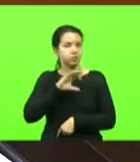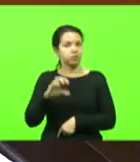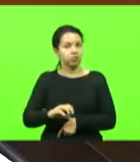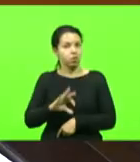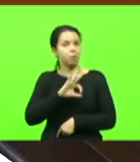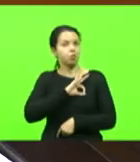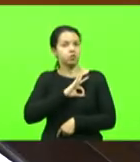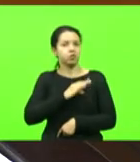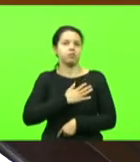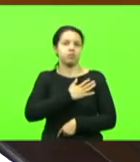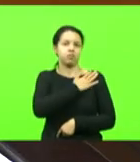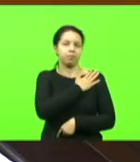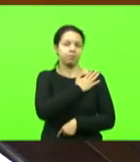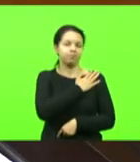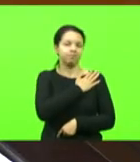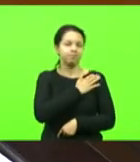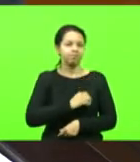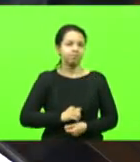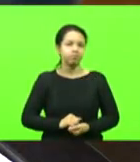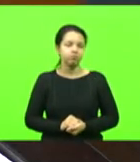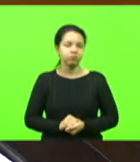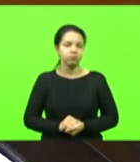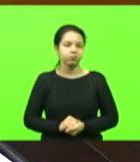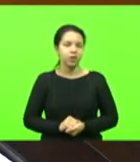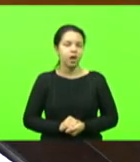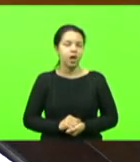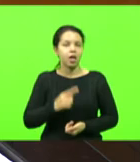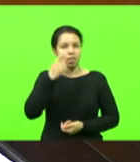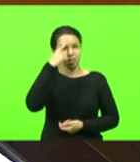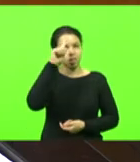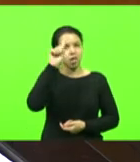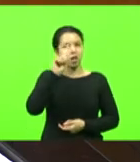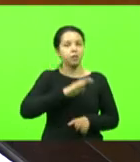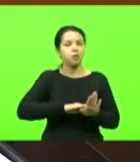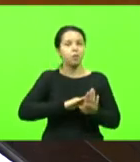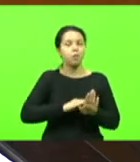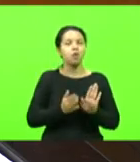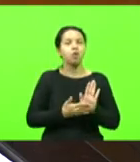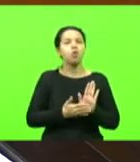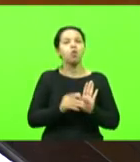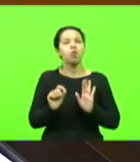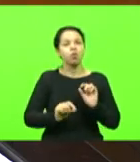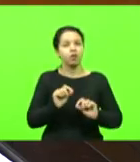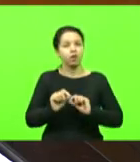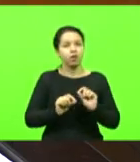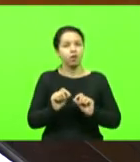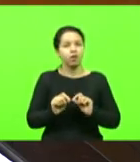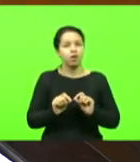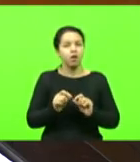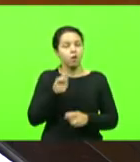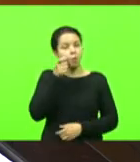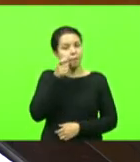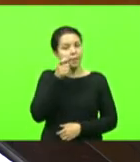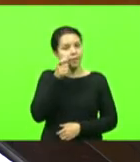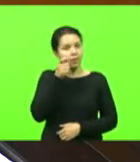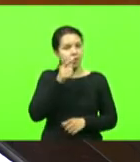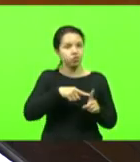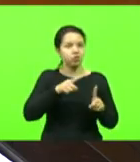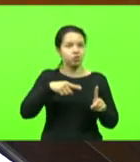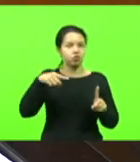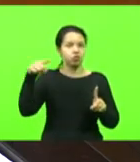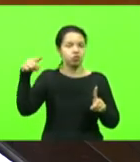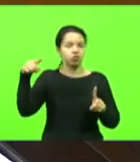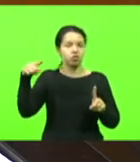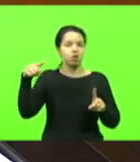deficiência a ideia central da da proposição é acompanhar aqui por meio de estatísticas o mapa da violência